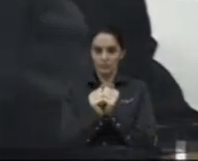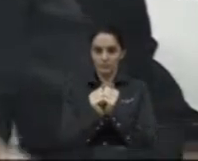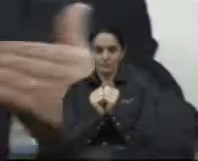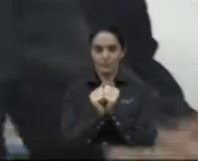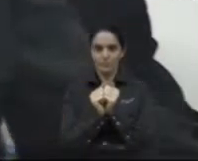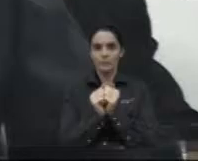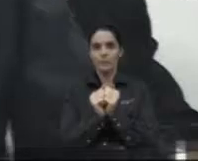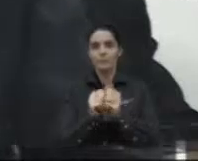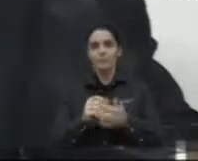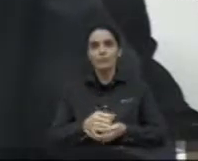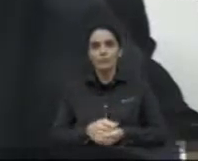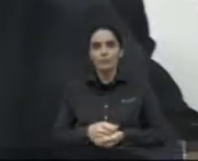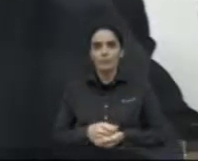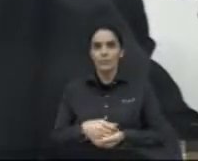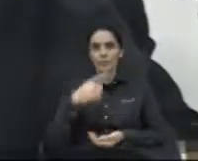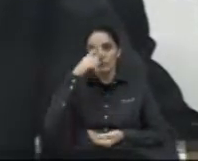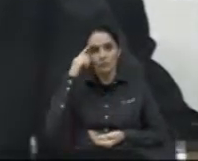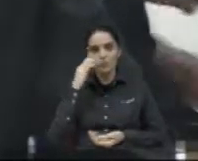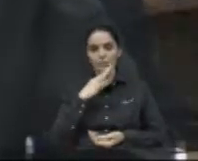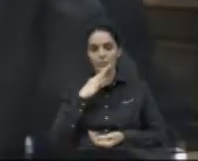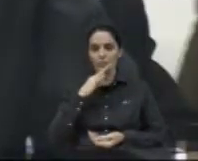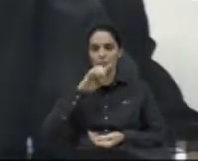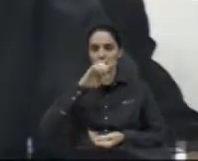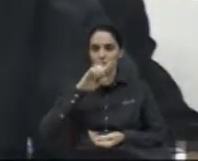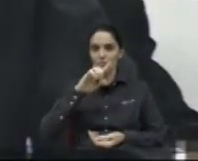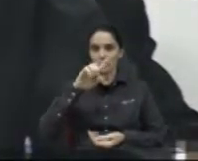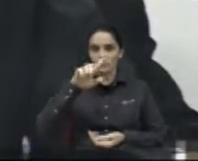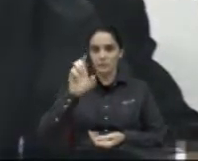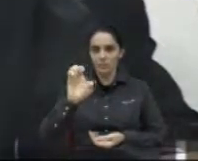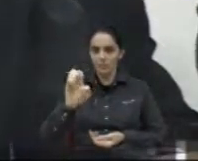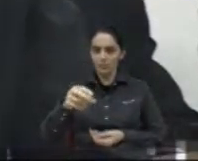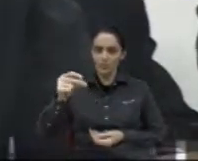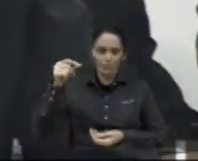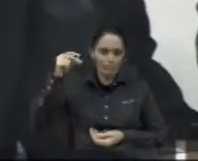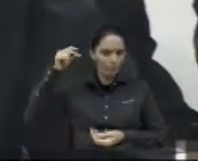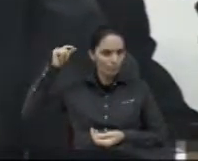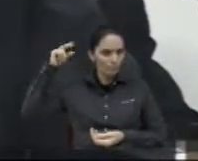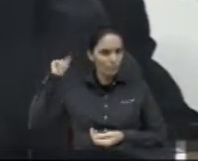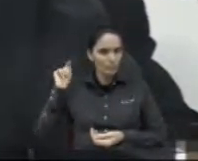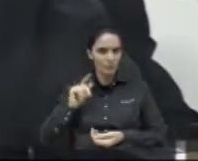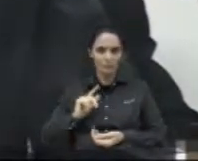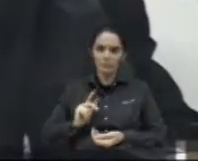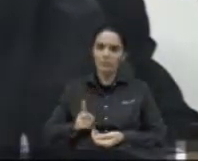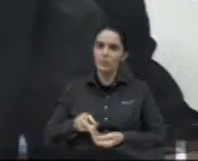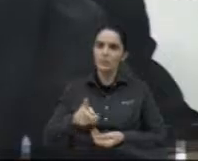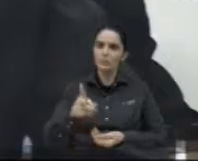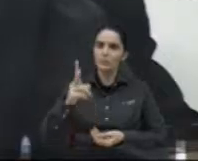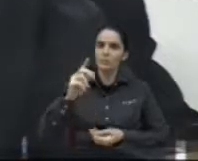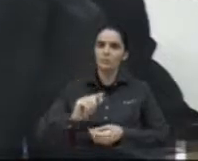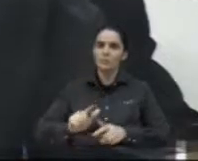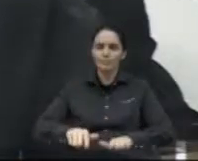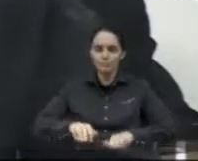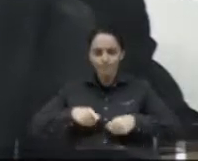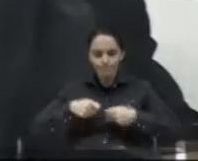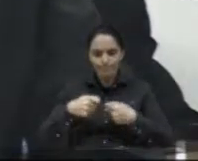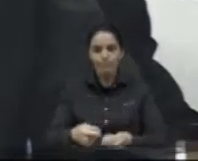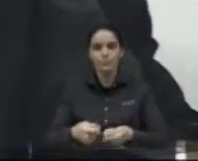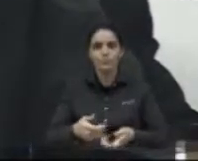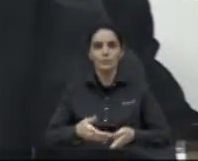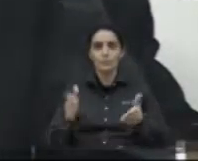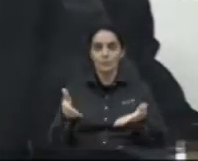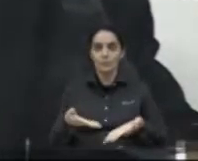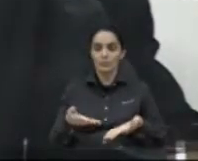conheço também, não é de hoje, e há muito tempo em que nós travamos muitas batalhas, e eu aqui, num